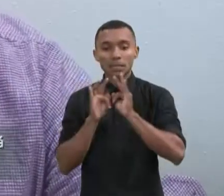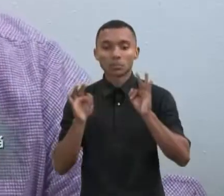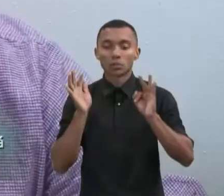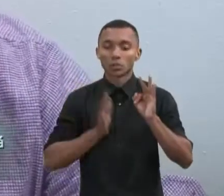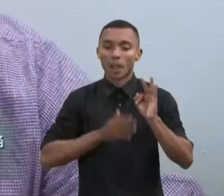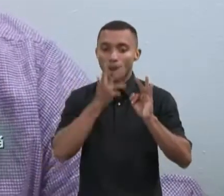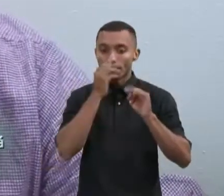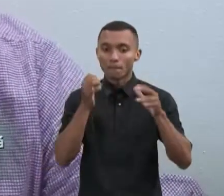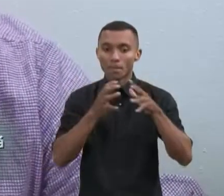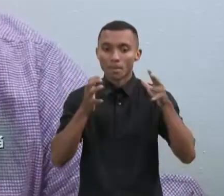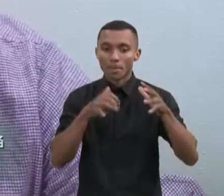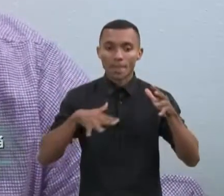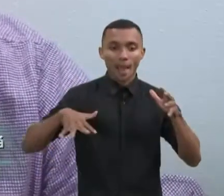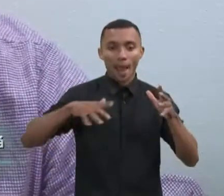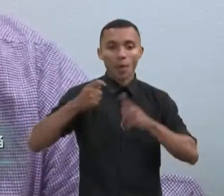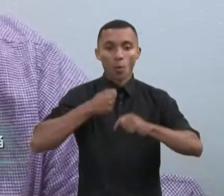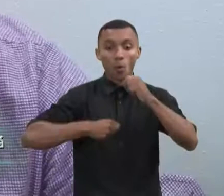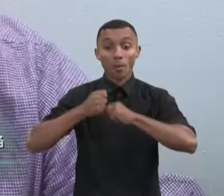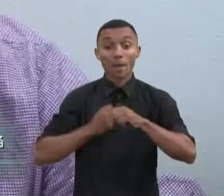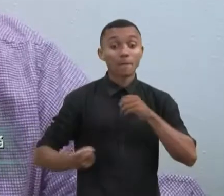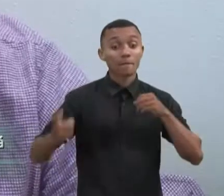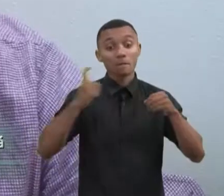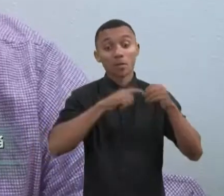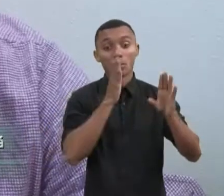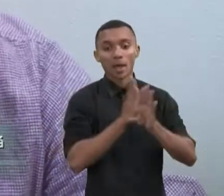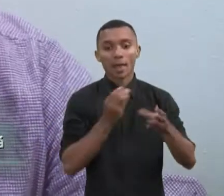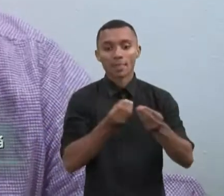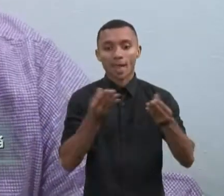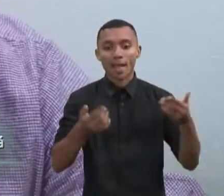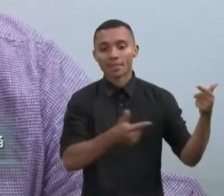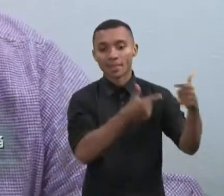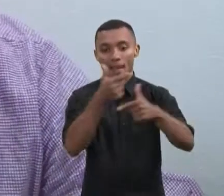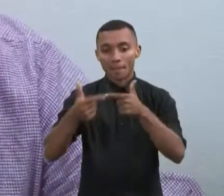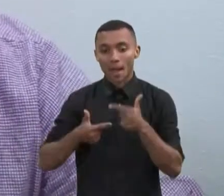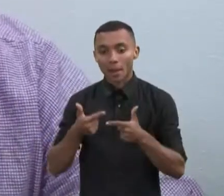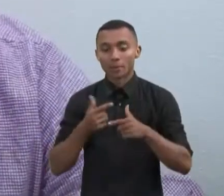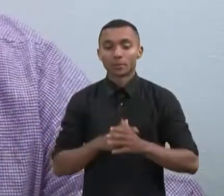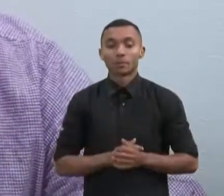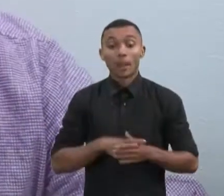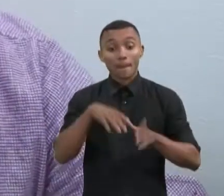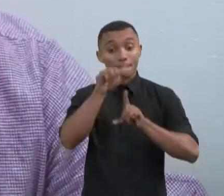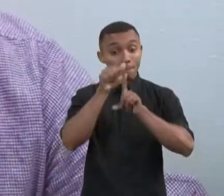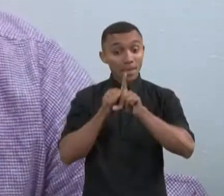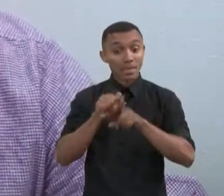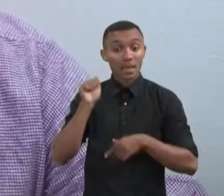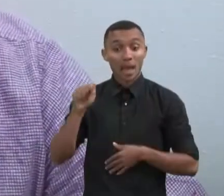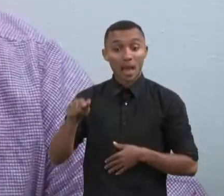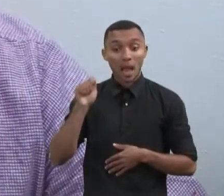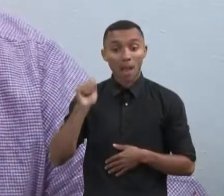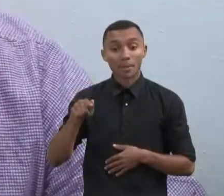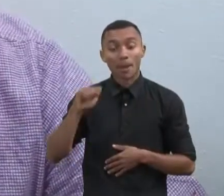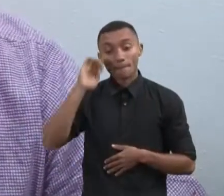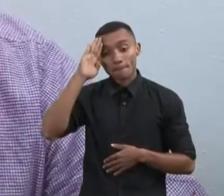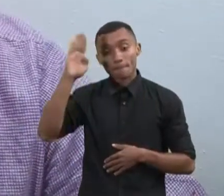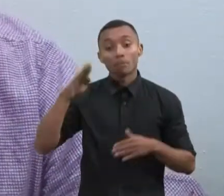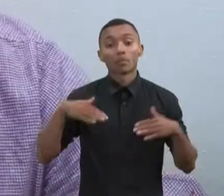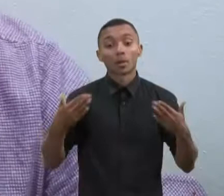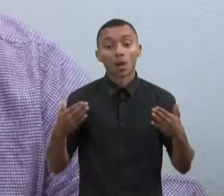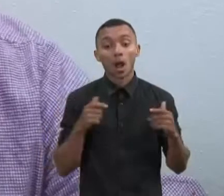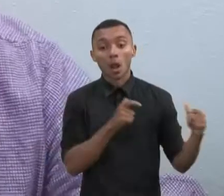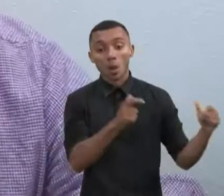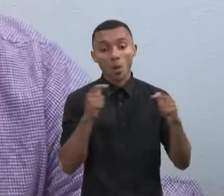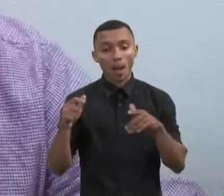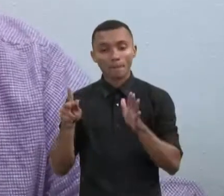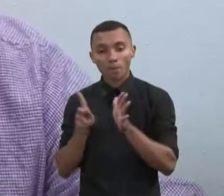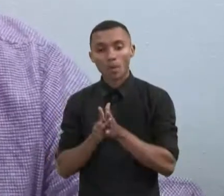pivô no cenário de recuperação econômica do emprego e renda. Nesse mês de abril, o destaque vai para o ambiente dos